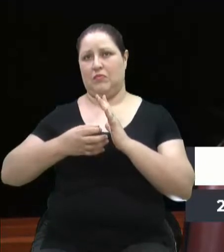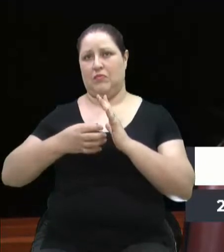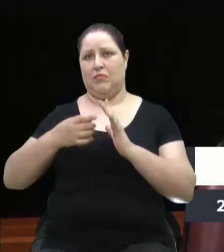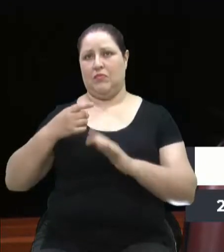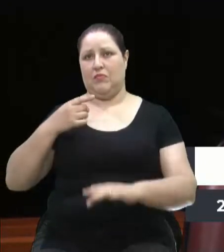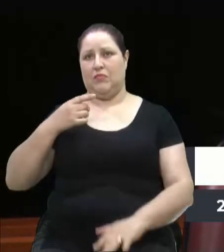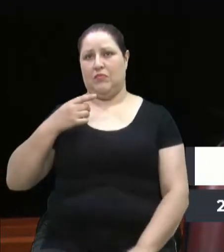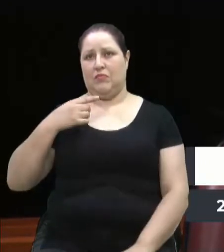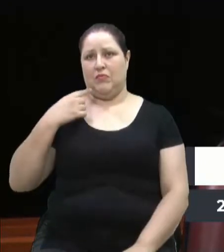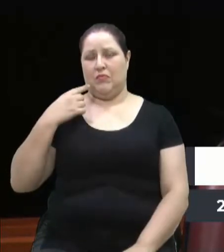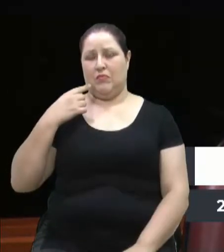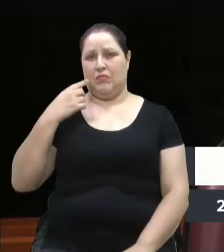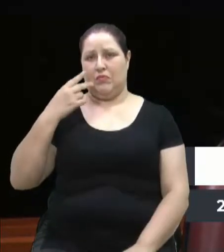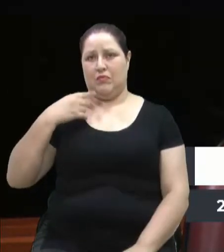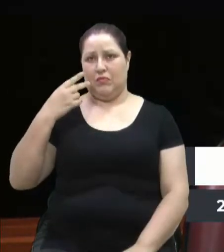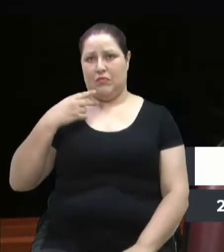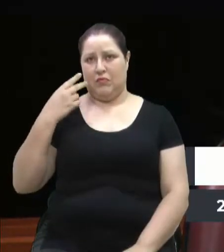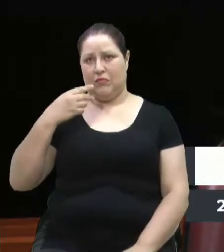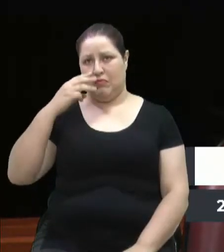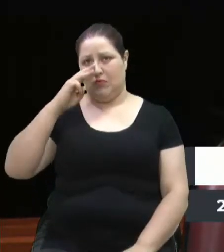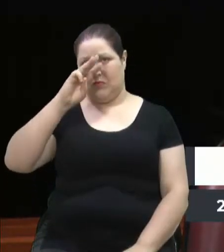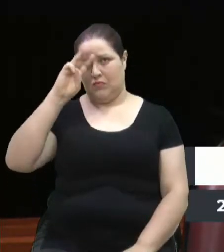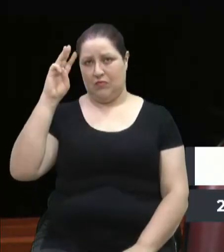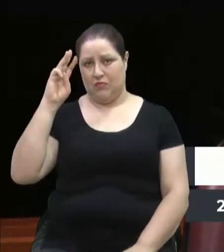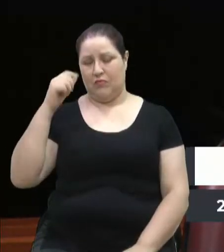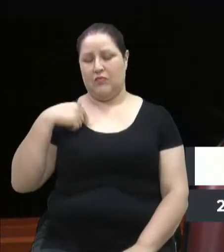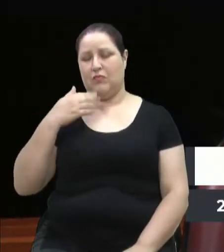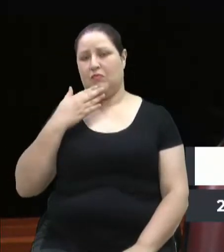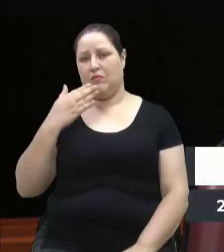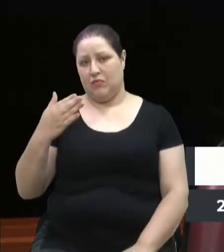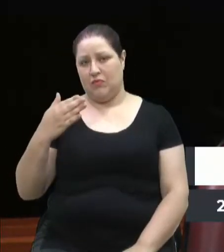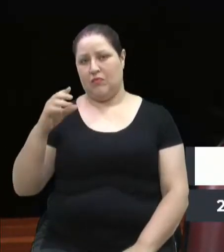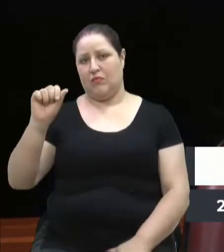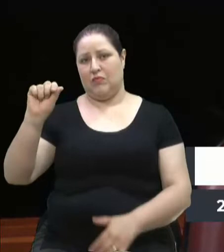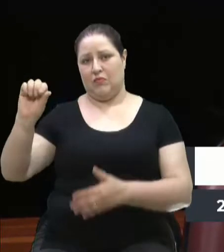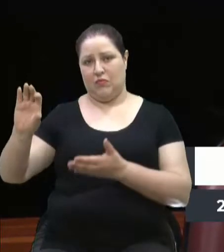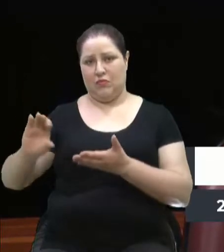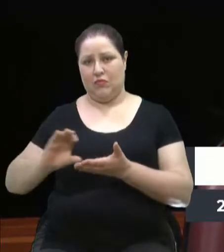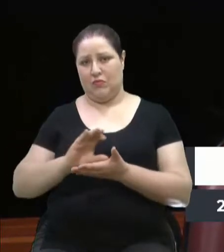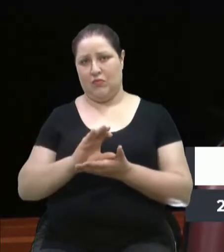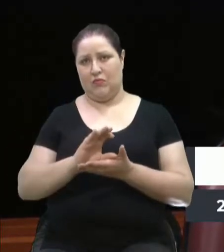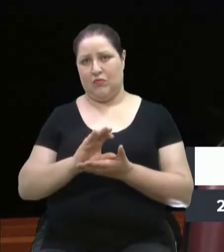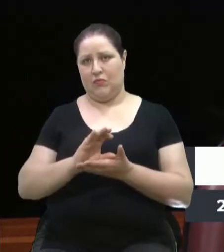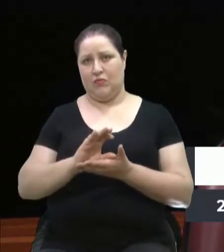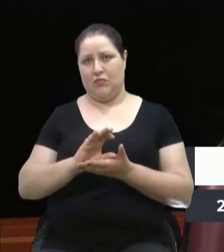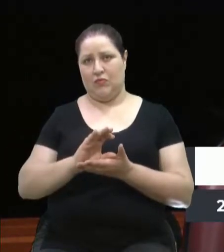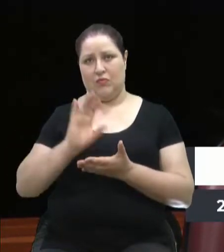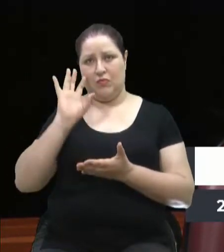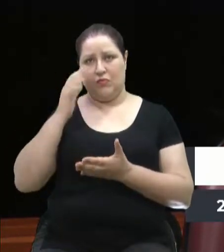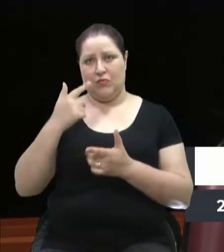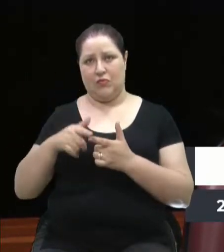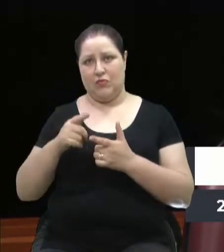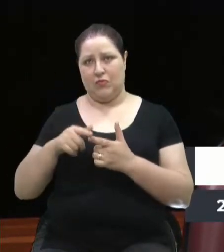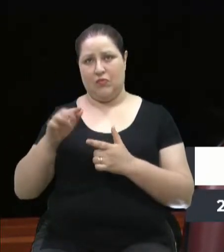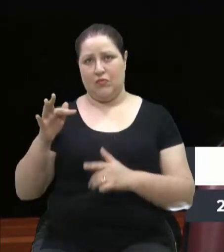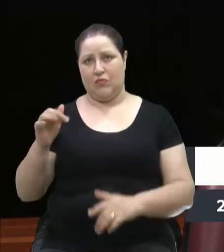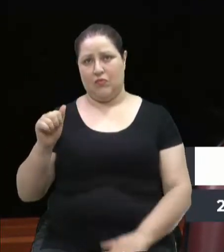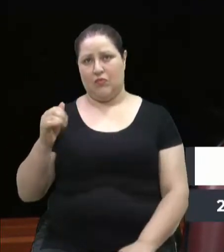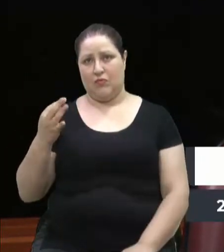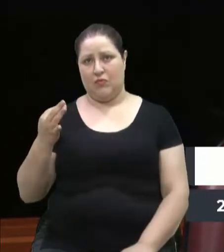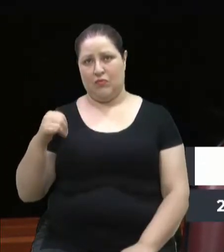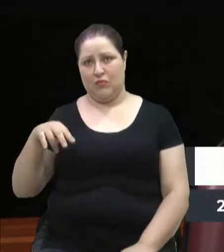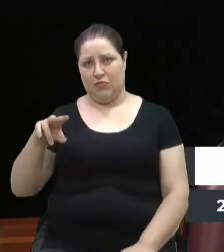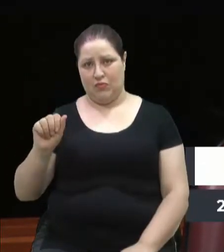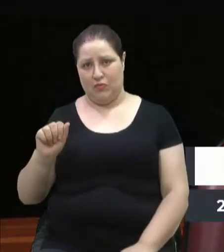que não é do meu partido, não conhecia o cara, vi a primeira vez, para ver a solução do Fátima Baixo. E ele disse que estava pronto, se